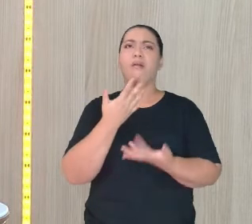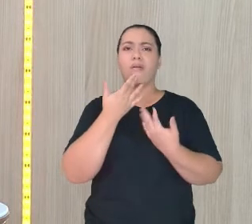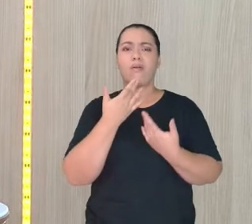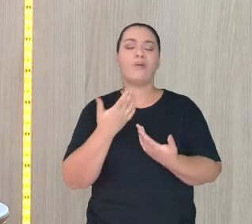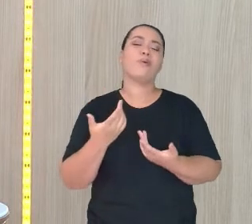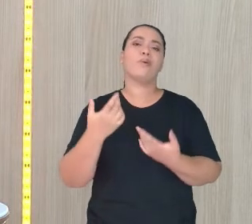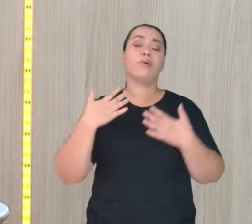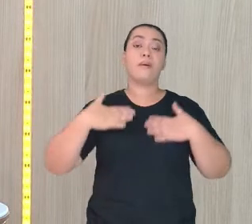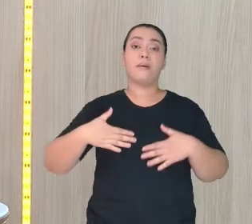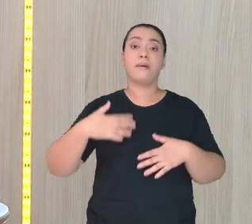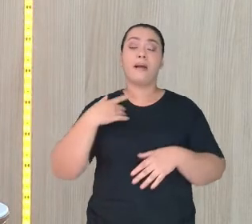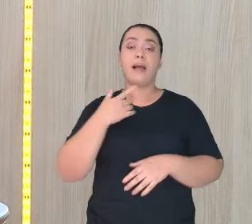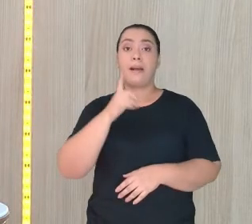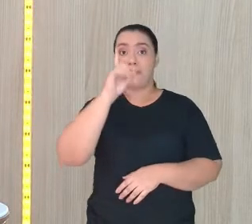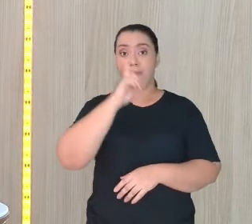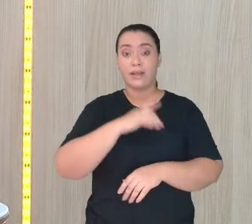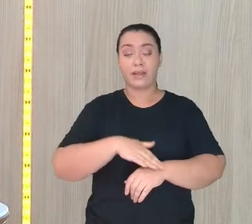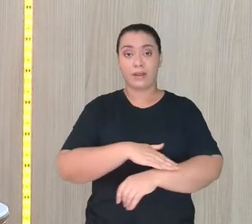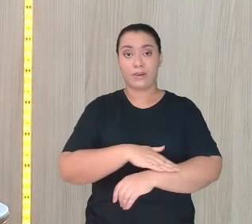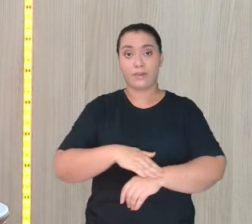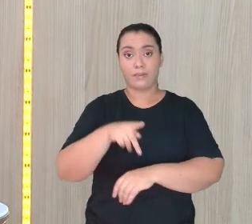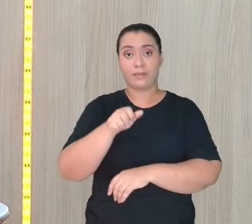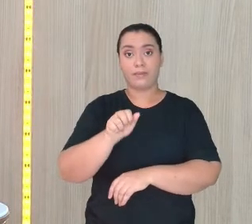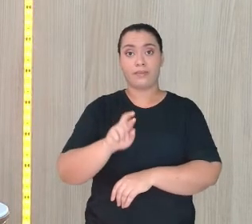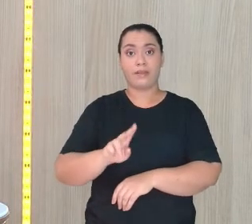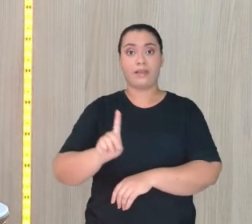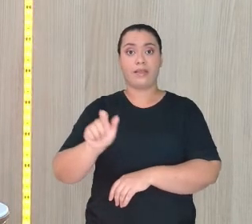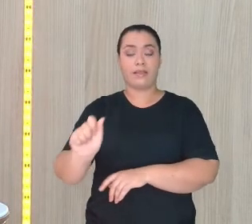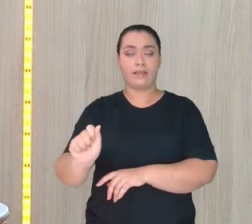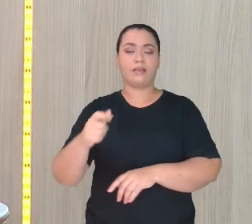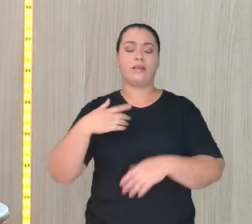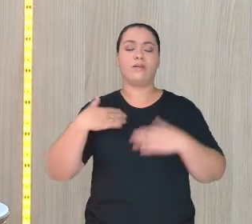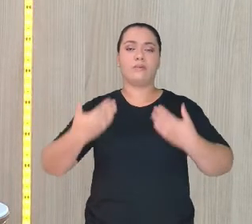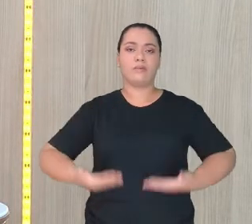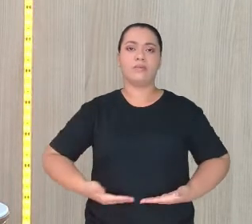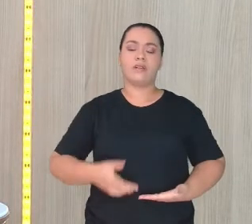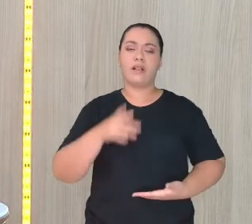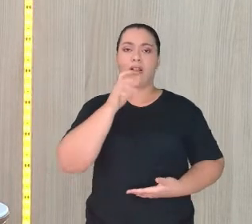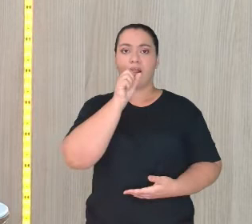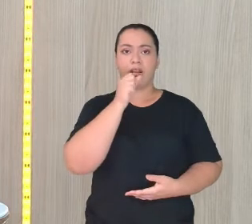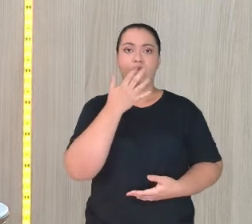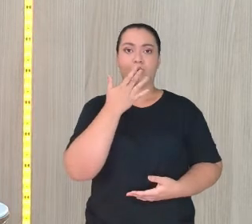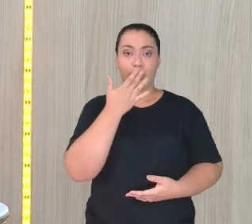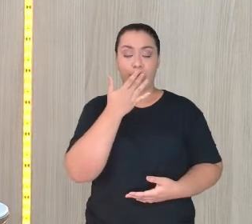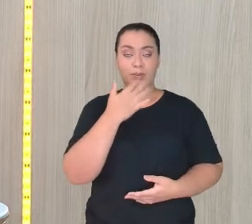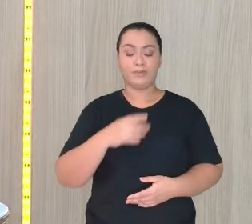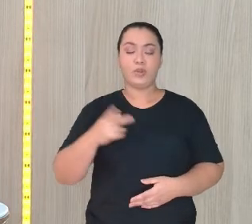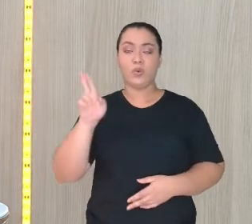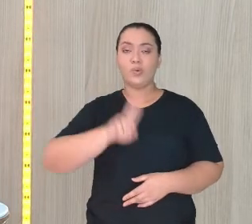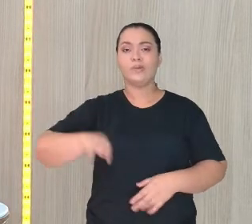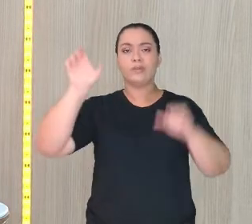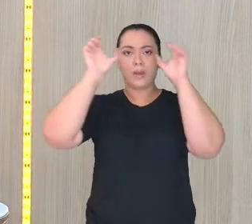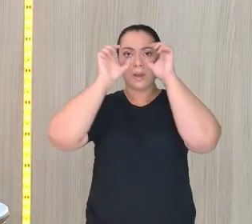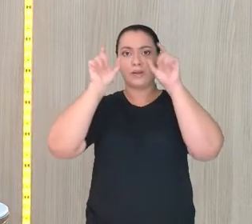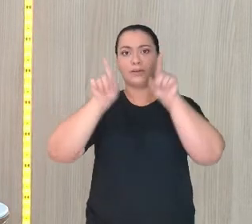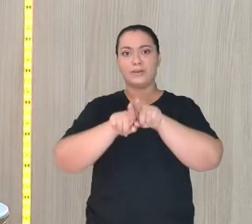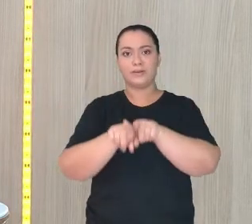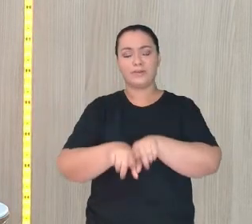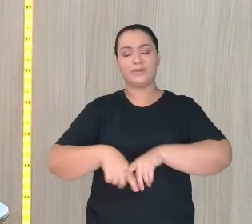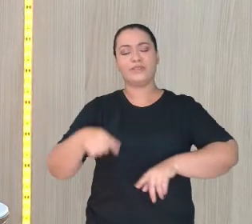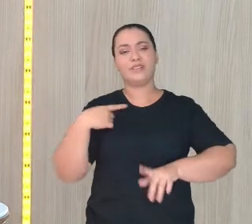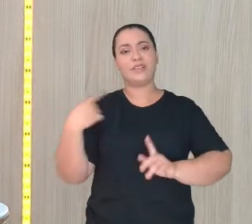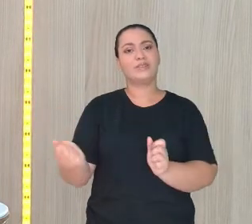cor parda. Estou vestindo uma blusa laranja, uso óculos. E estamos aqui